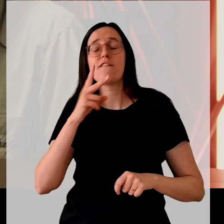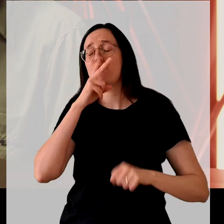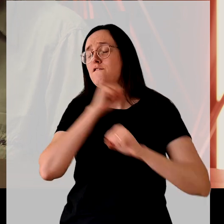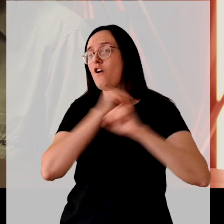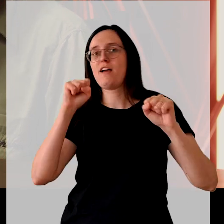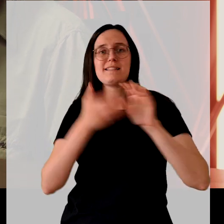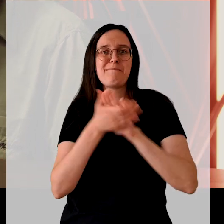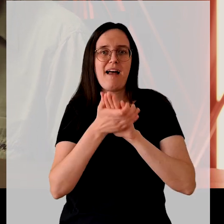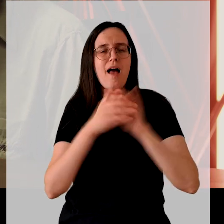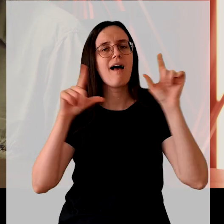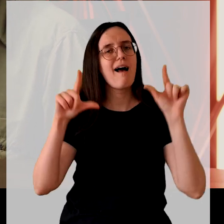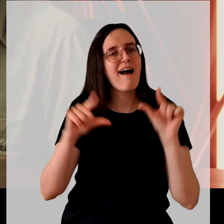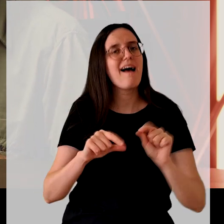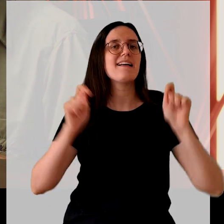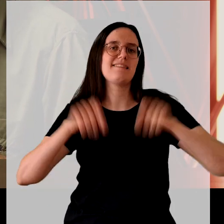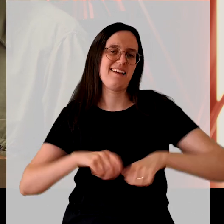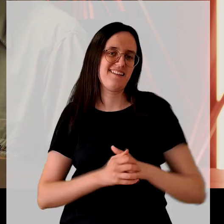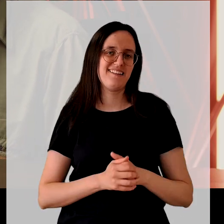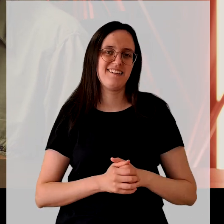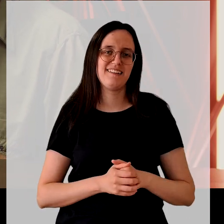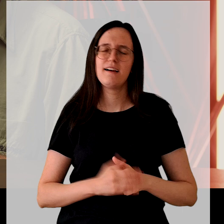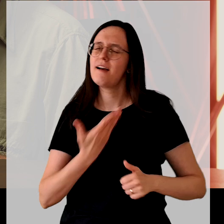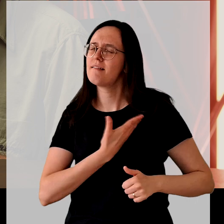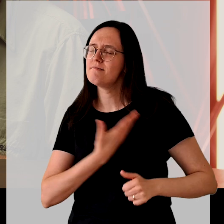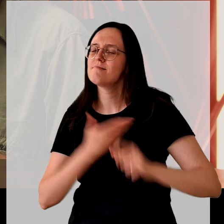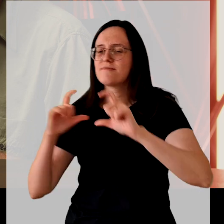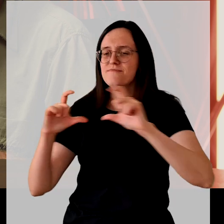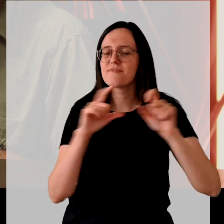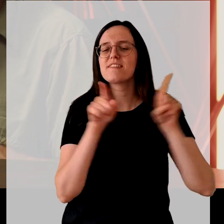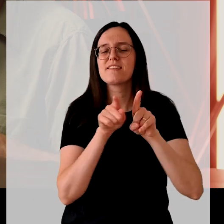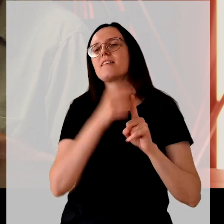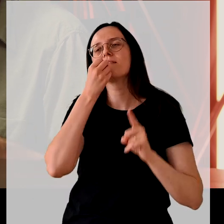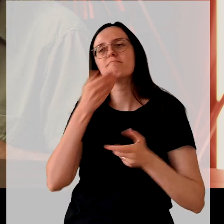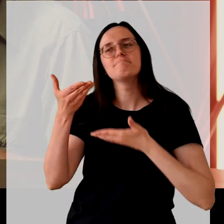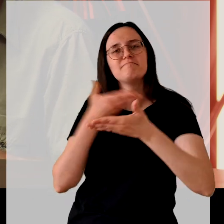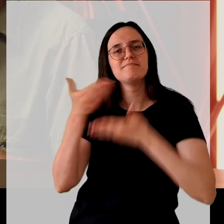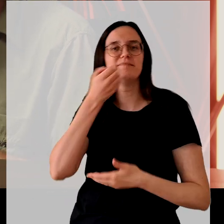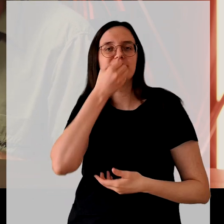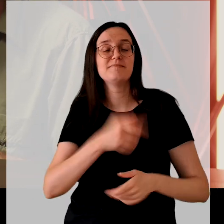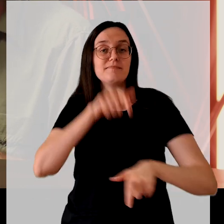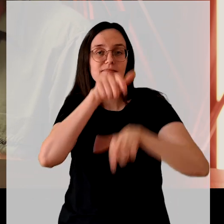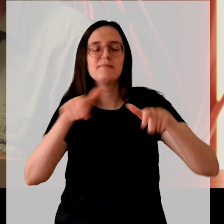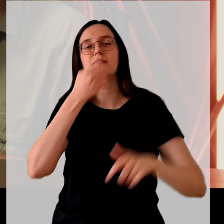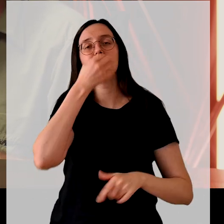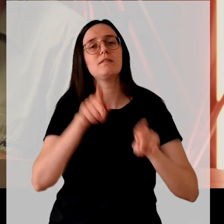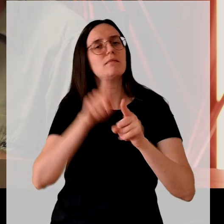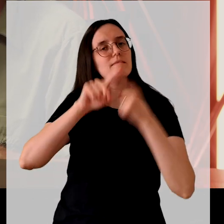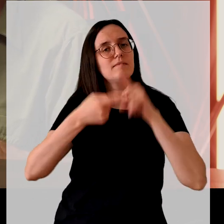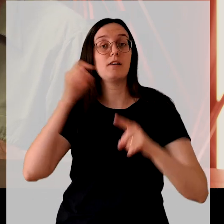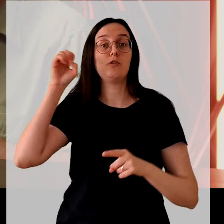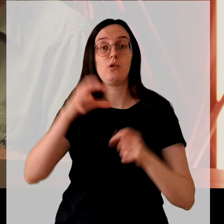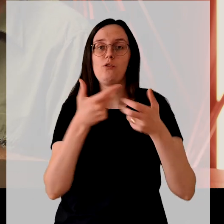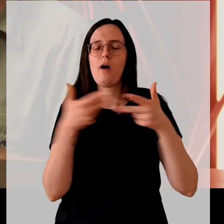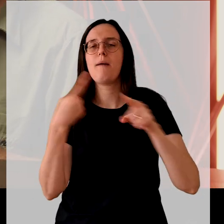som estridente do sapato, né? E, ser amigo do fotógrafo, assim, também ter uma boa convivência que esse pessoal é bom, às vezes,